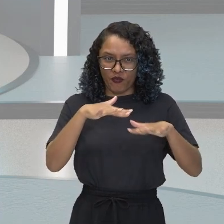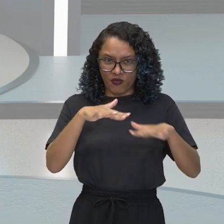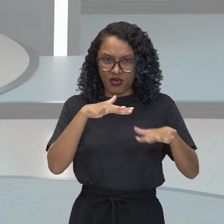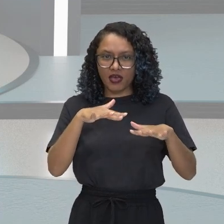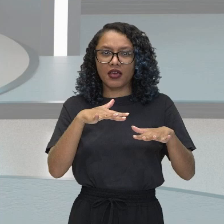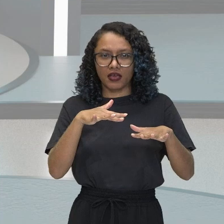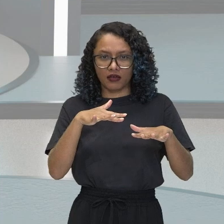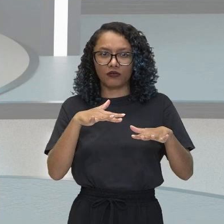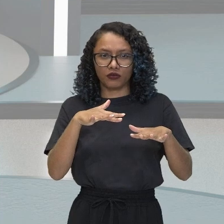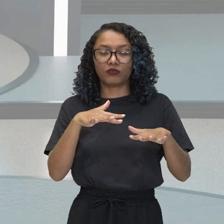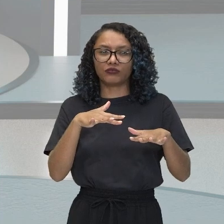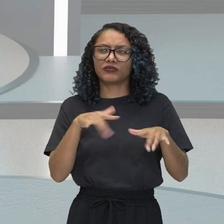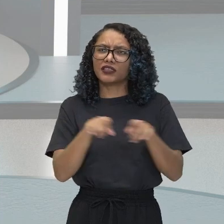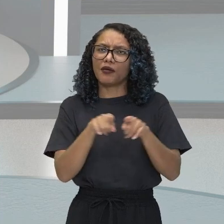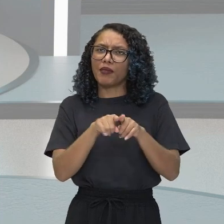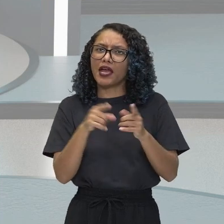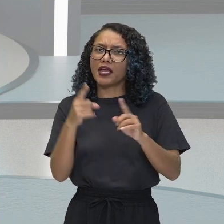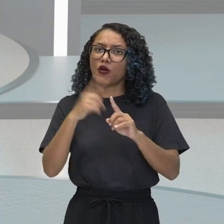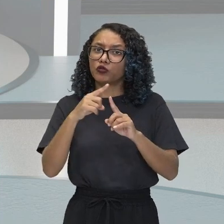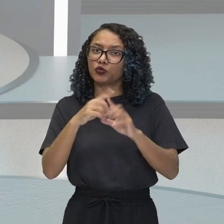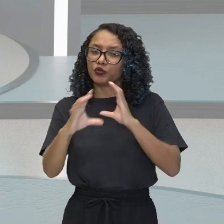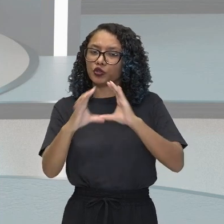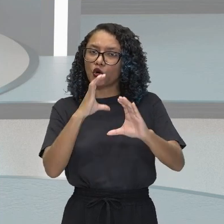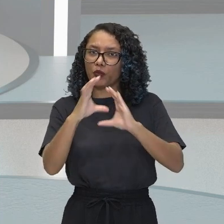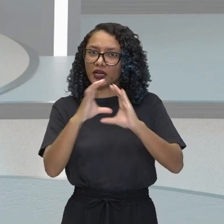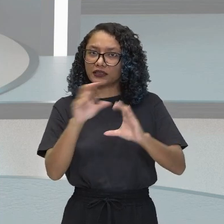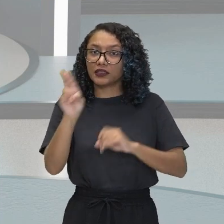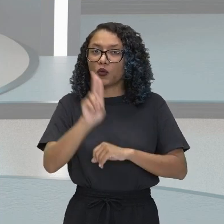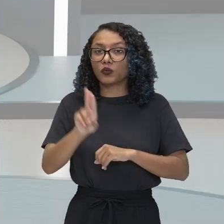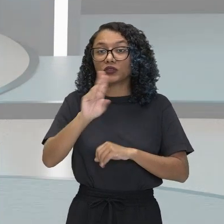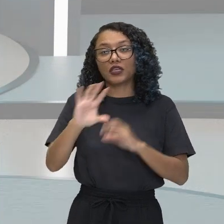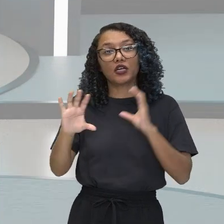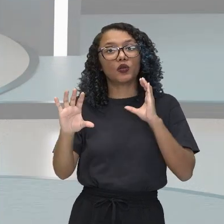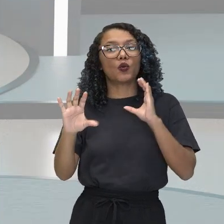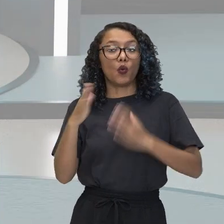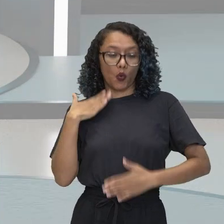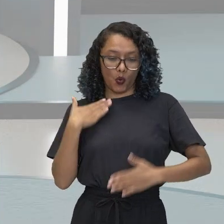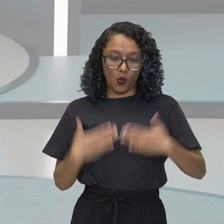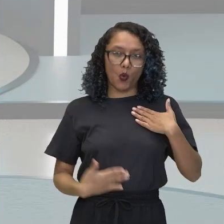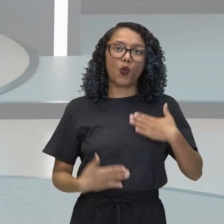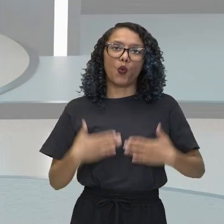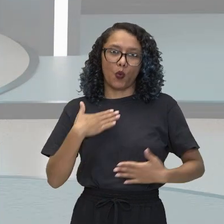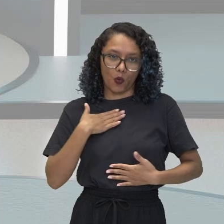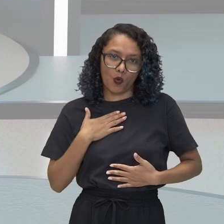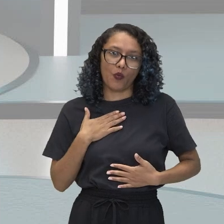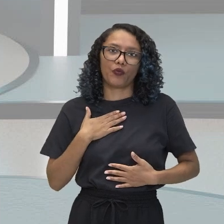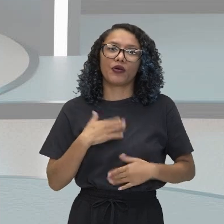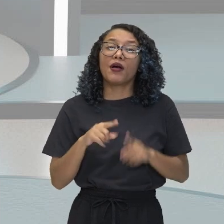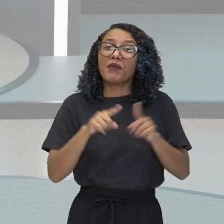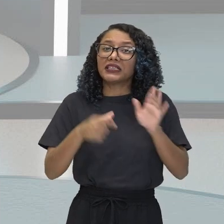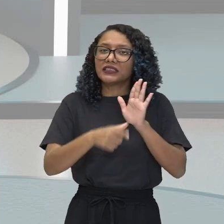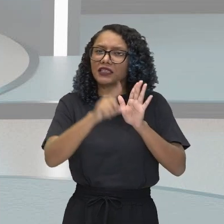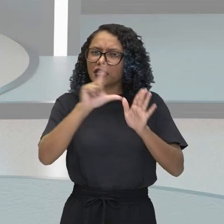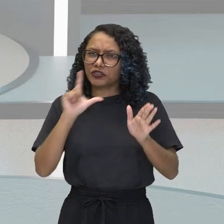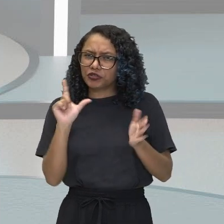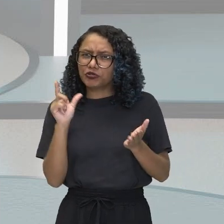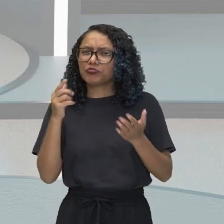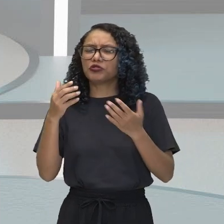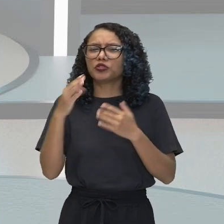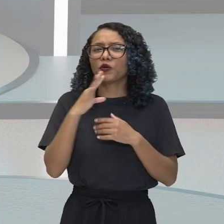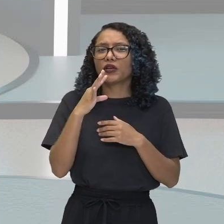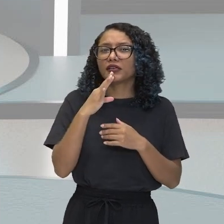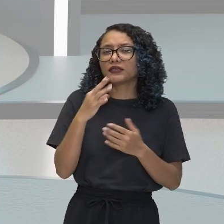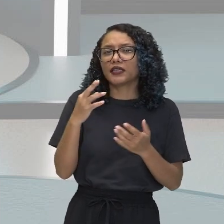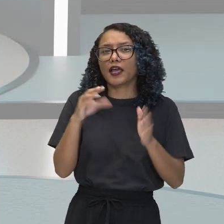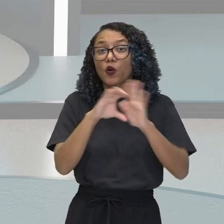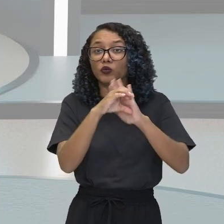de se comunicar com o corpo. Assim, antes de entender o que é dança, precisamos